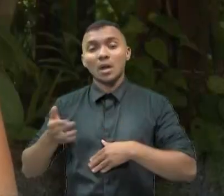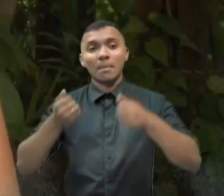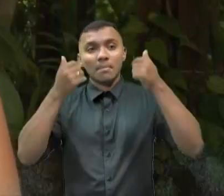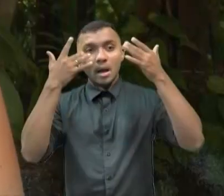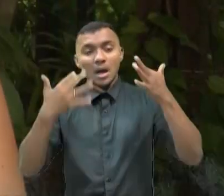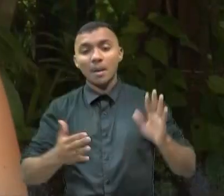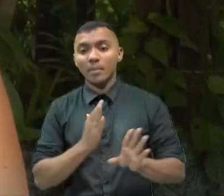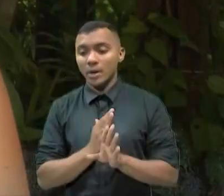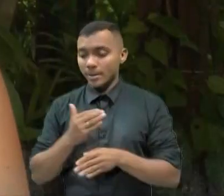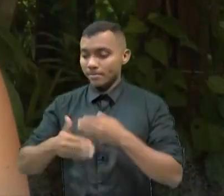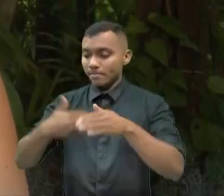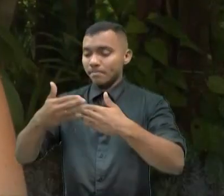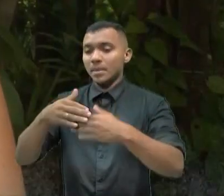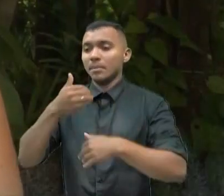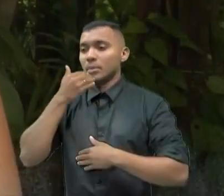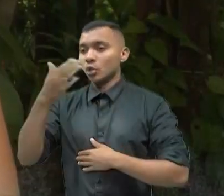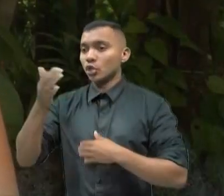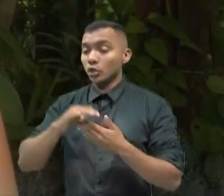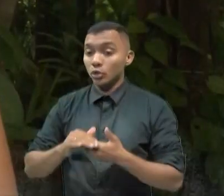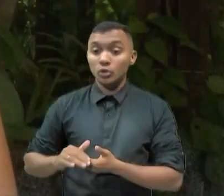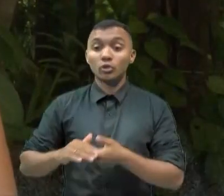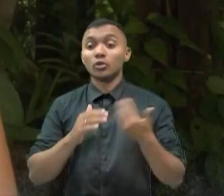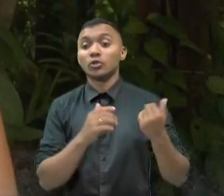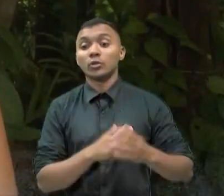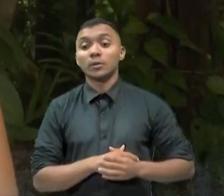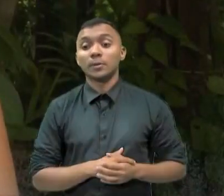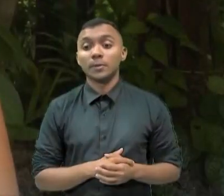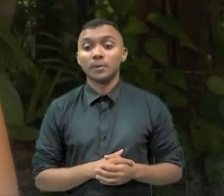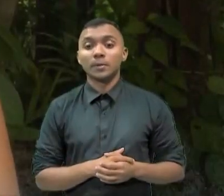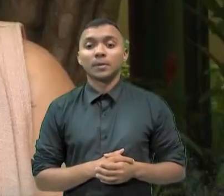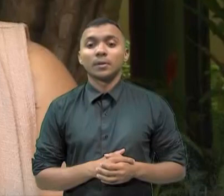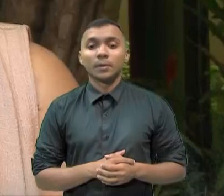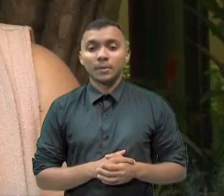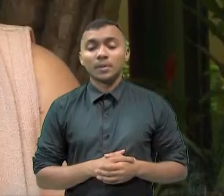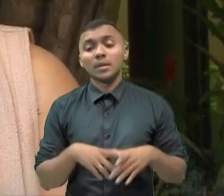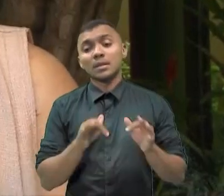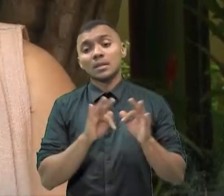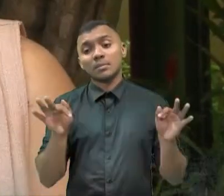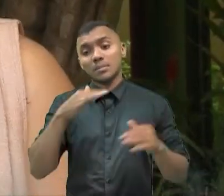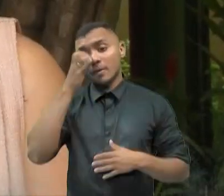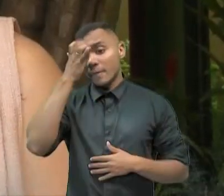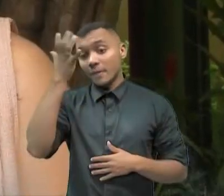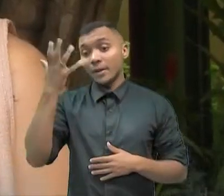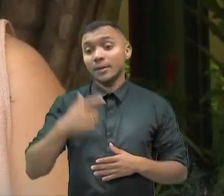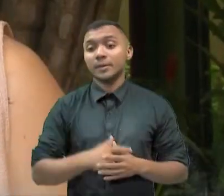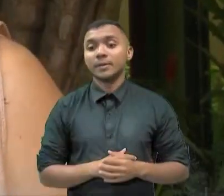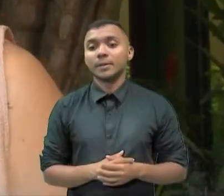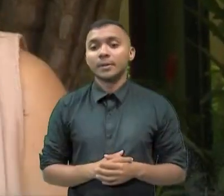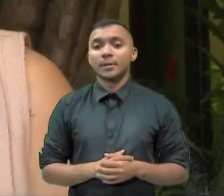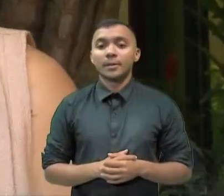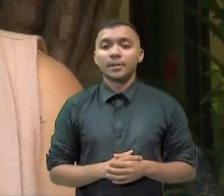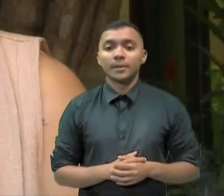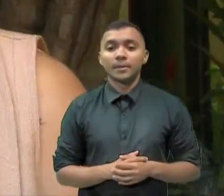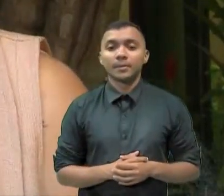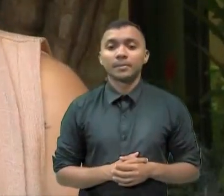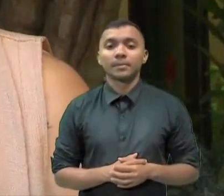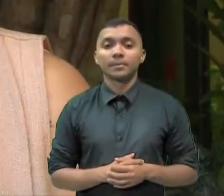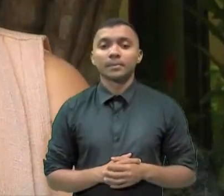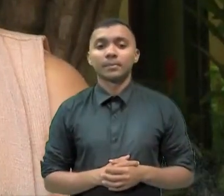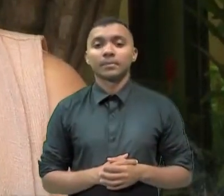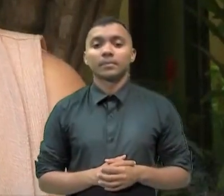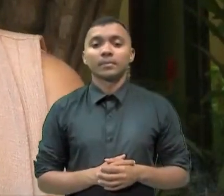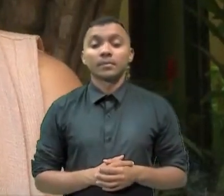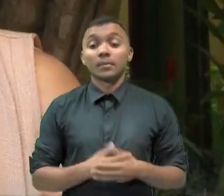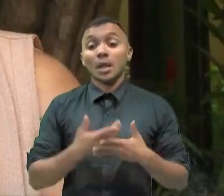processo para retirar a licença ambiental por adesão e compromisso é simples. Segundo Emanuele Leitão, diretora de Controle